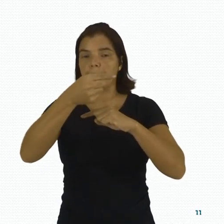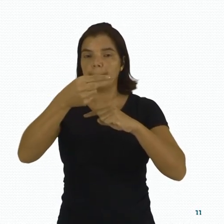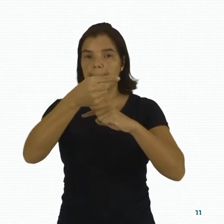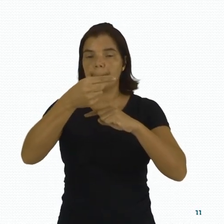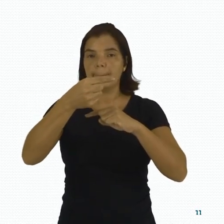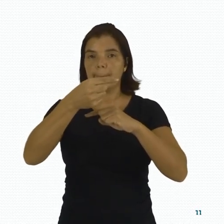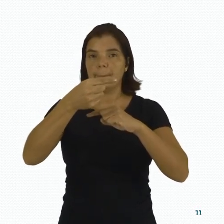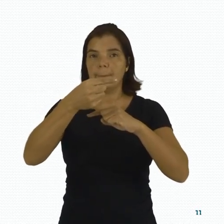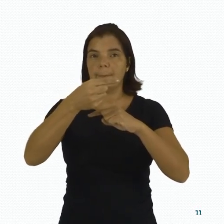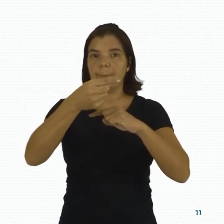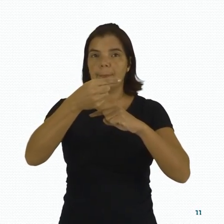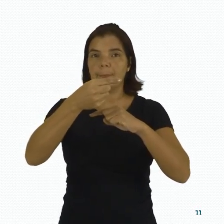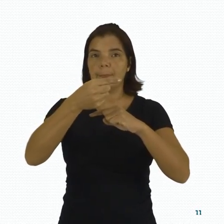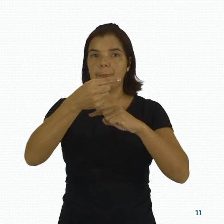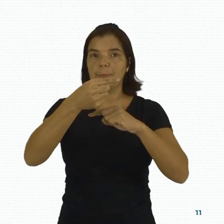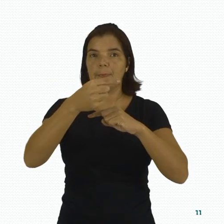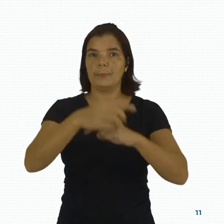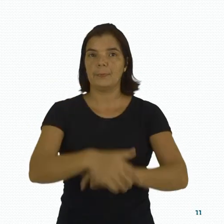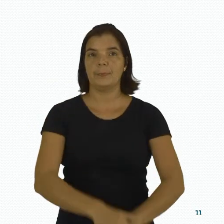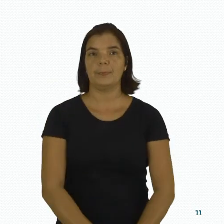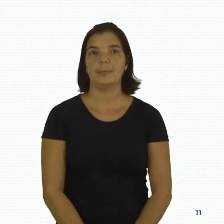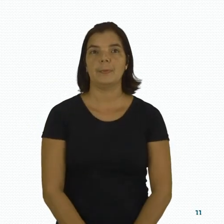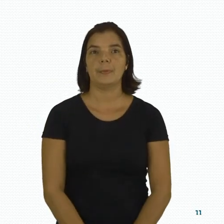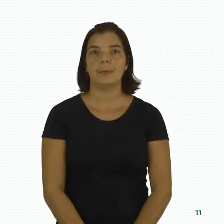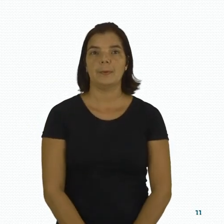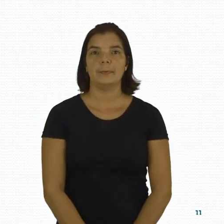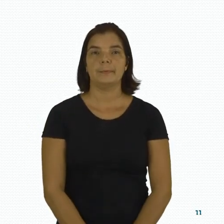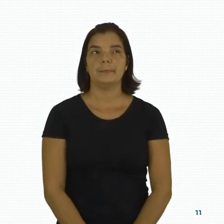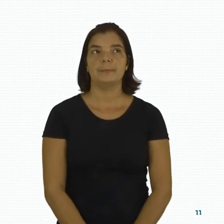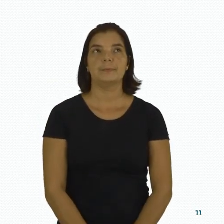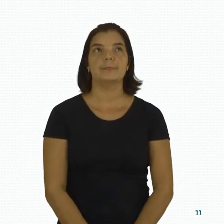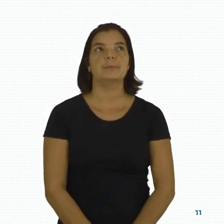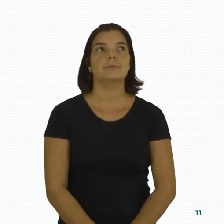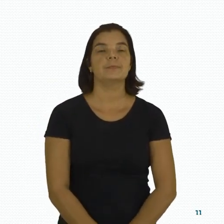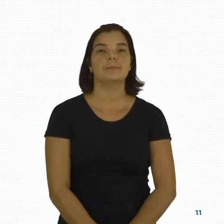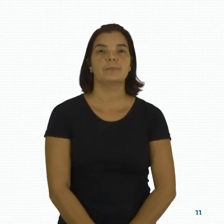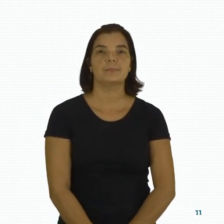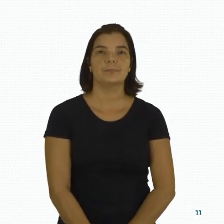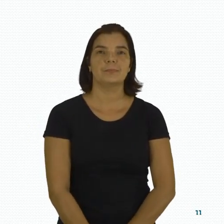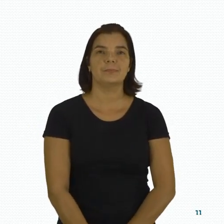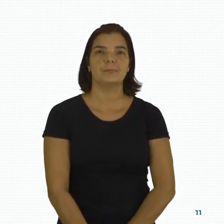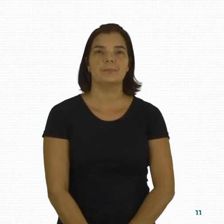menos... Desculpa, ali foi erro de digitação. Desculpa. Ficaria